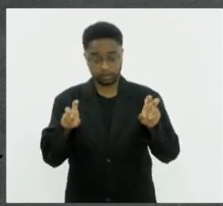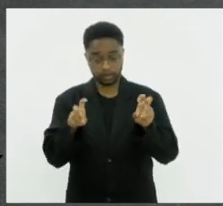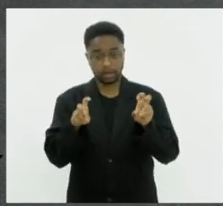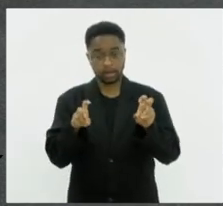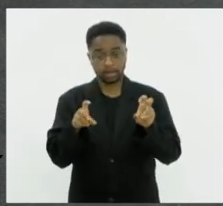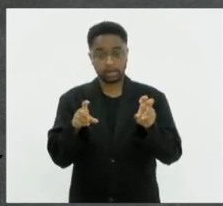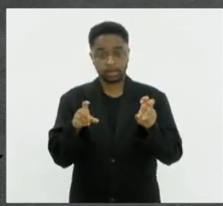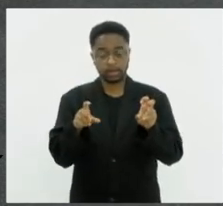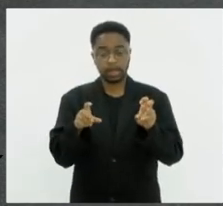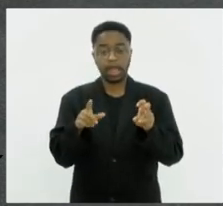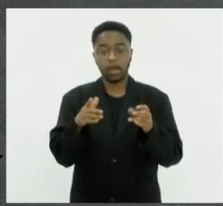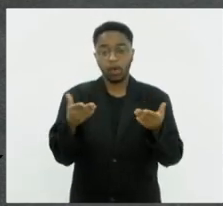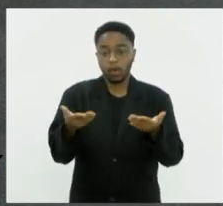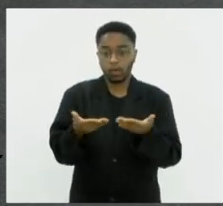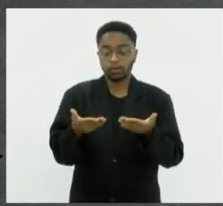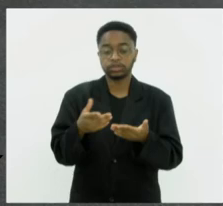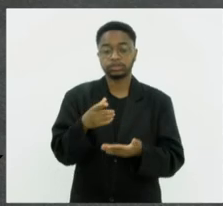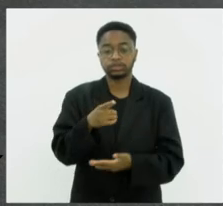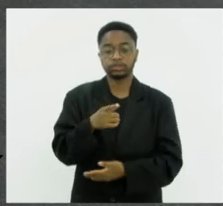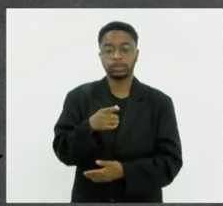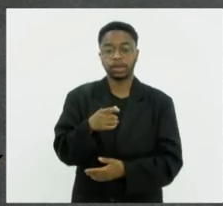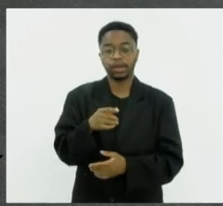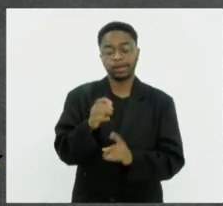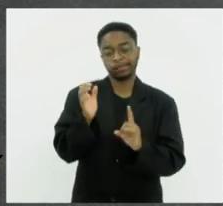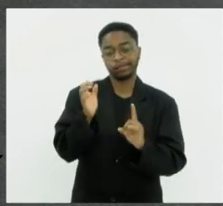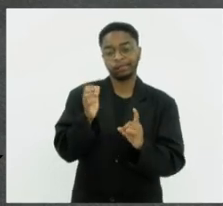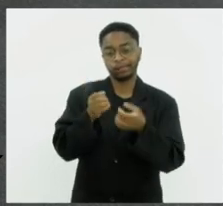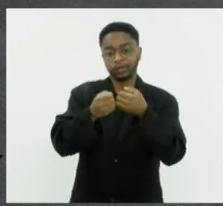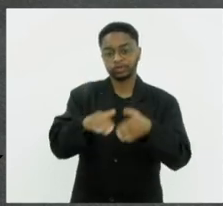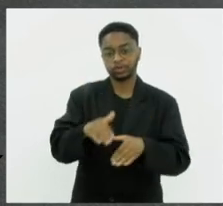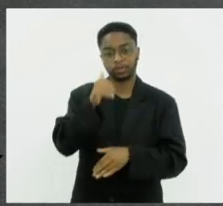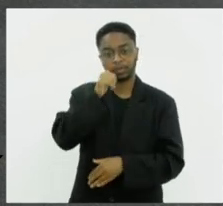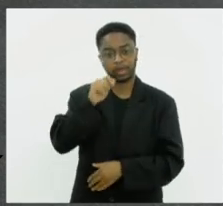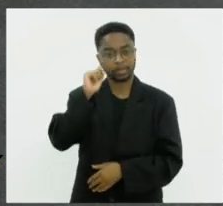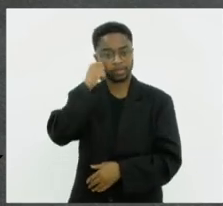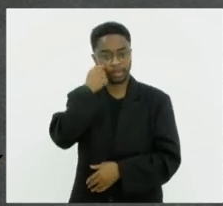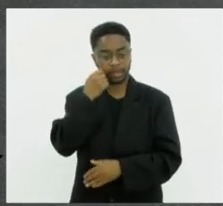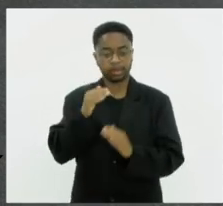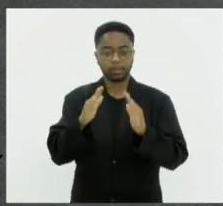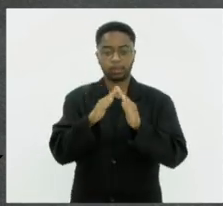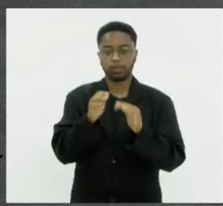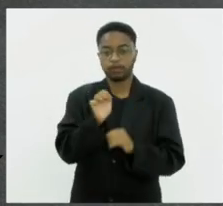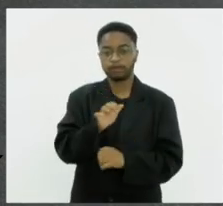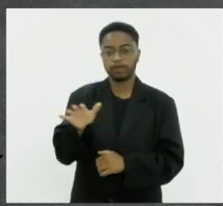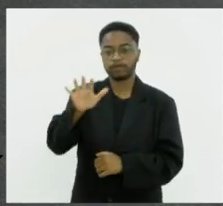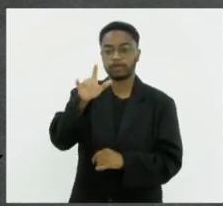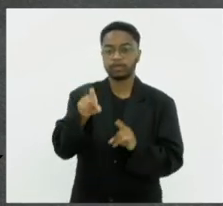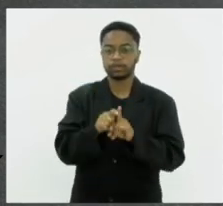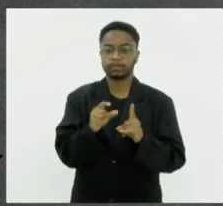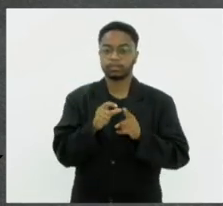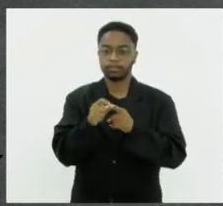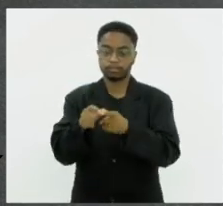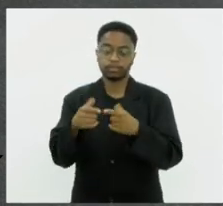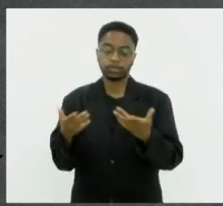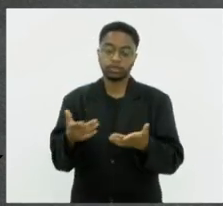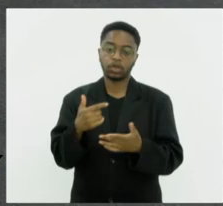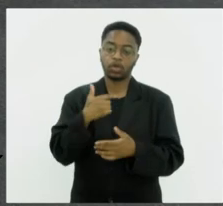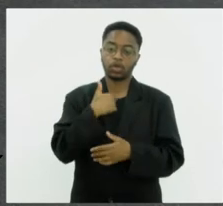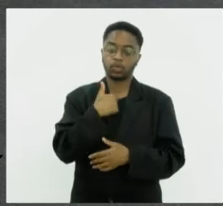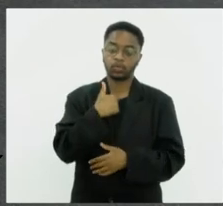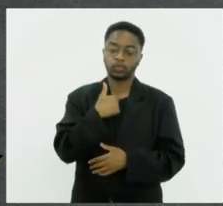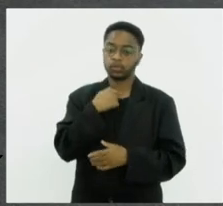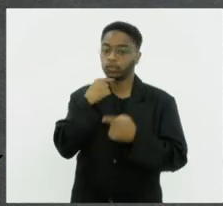mulher negra da favela e da periferia. Então, eu não tenho dúvidas do quanto é fundamental um